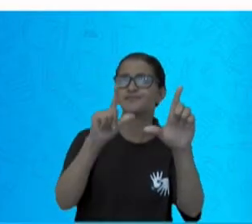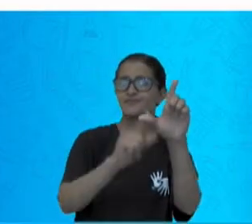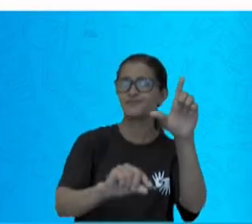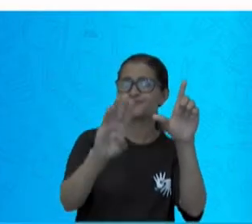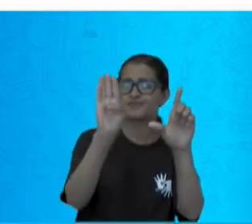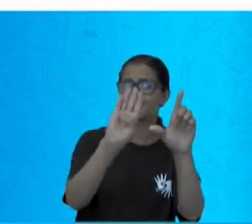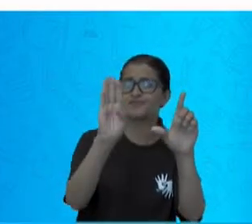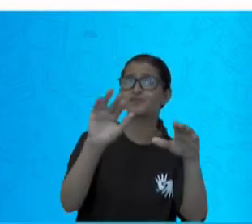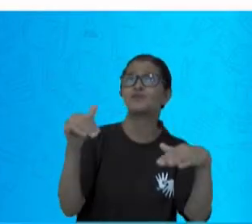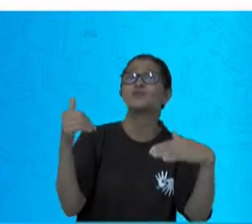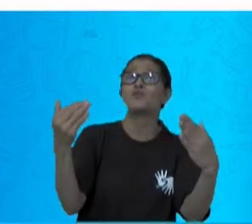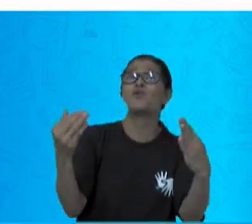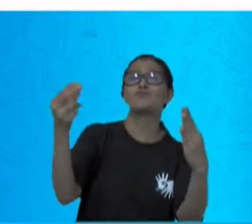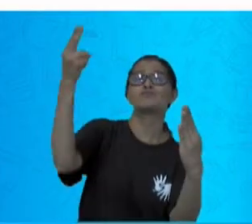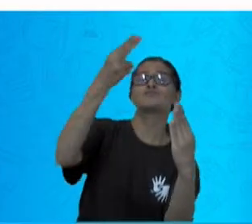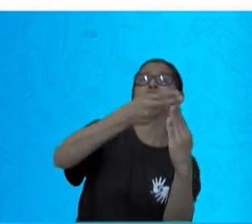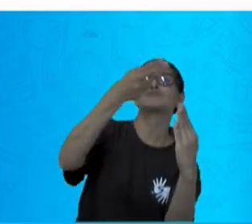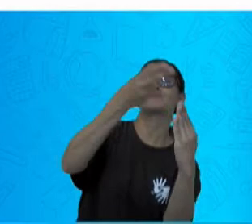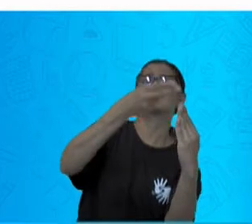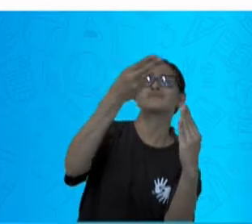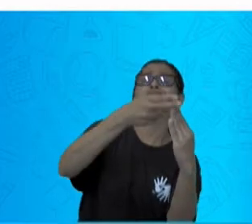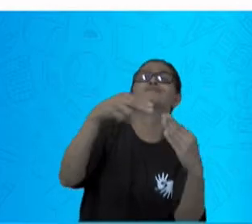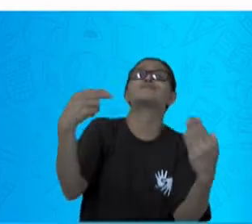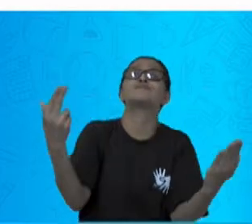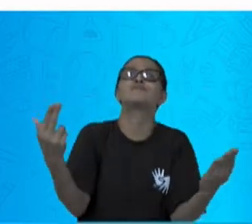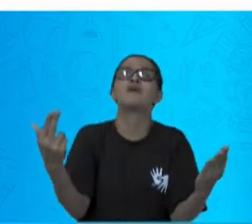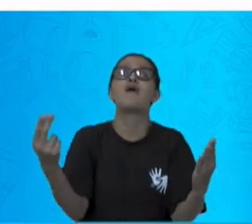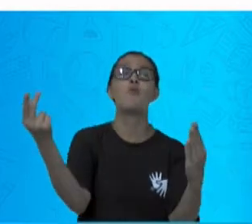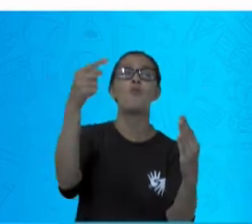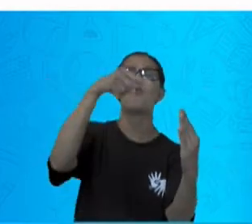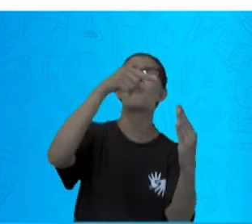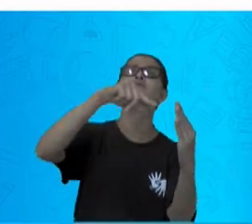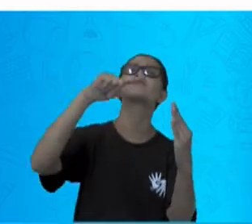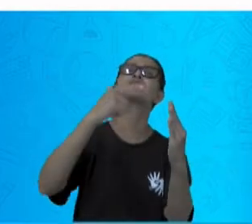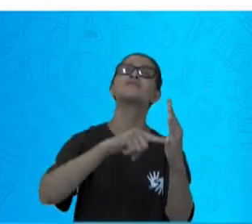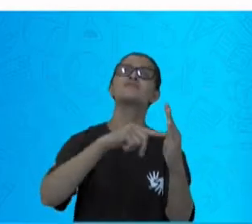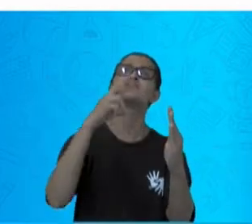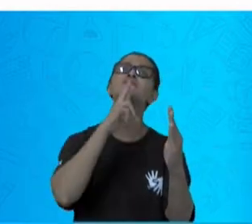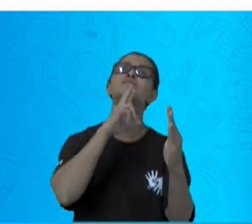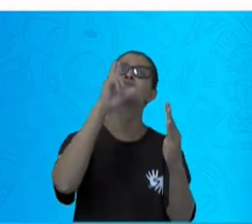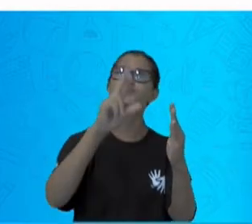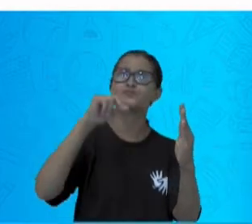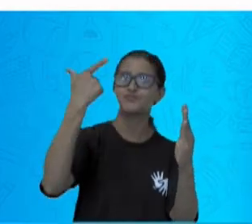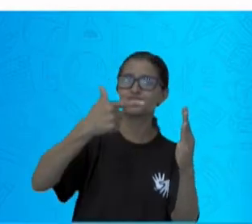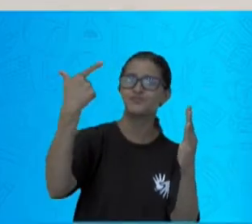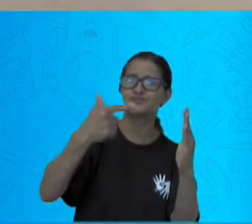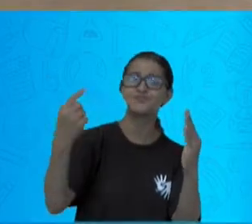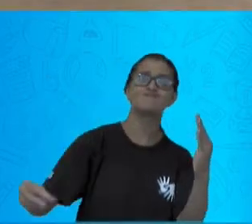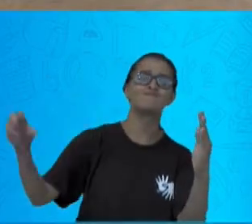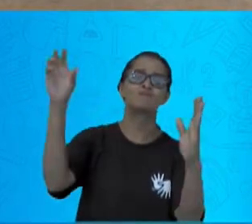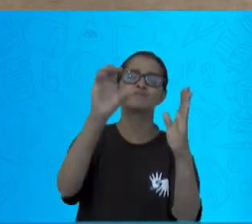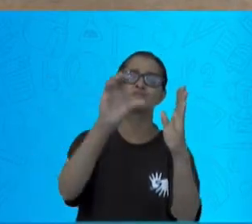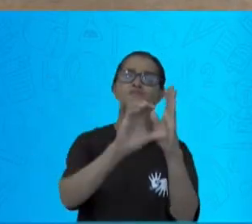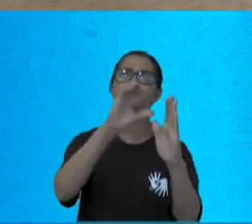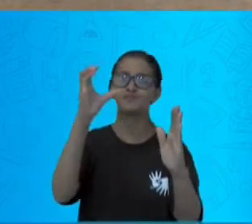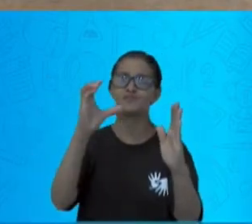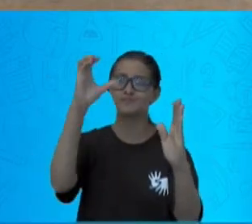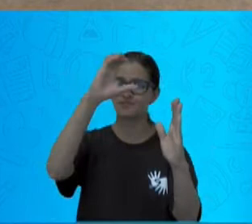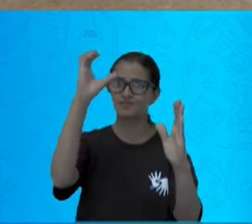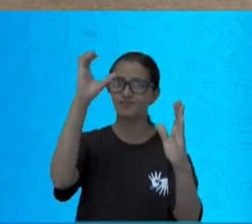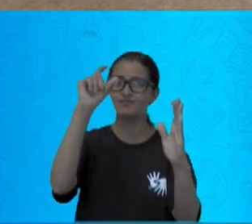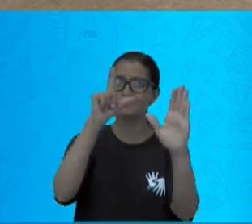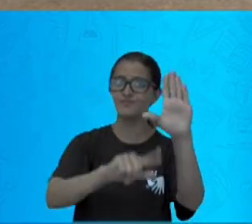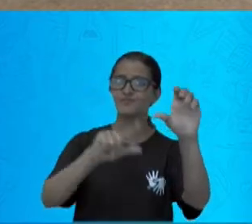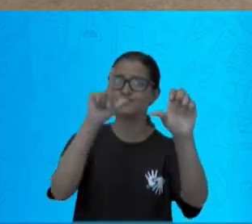que os meus fatores se repetem. É o 2. E qual é a potência? A potência nós sabemos que